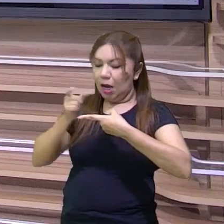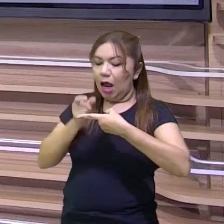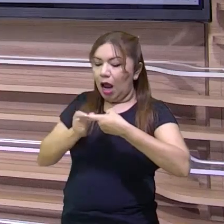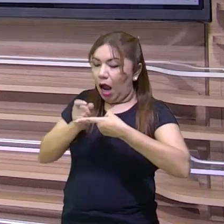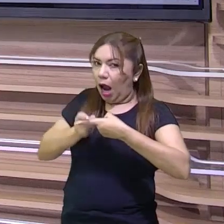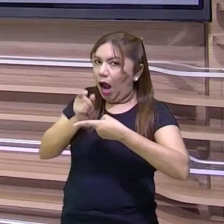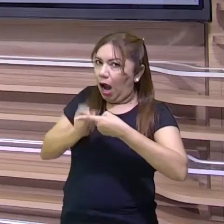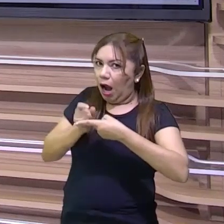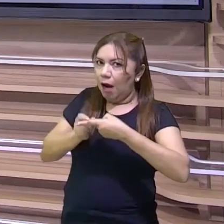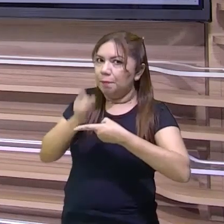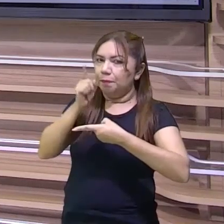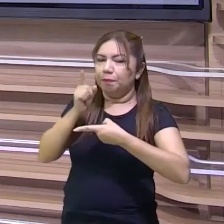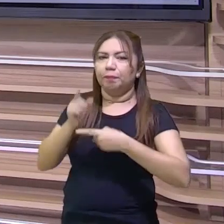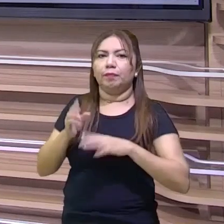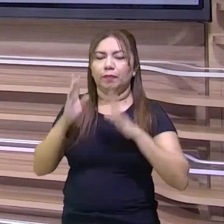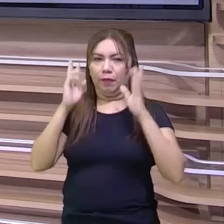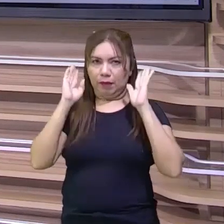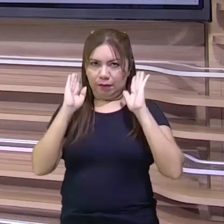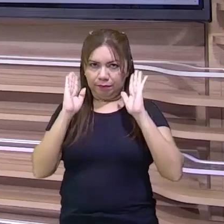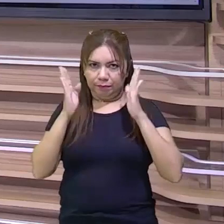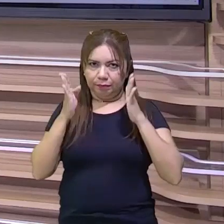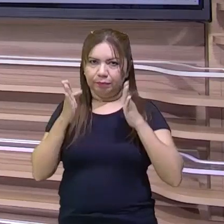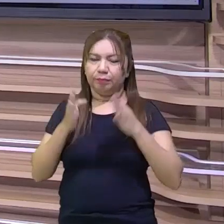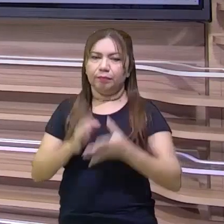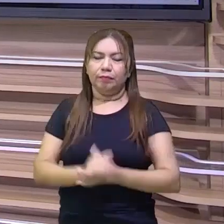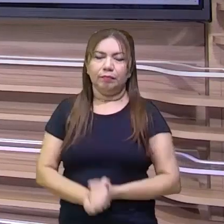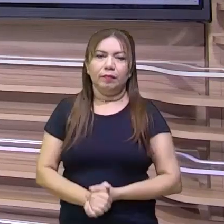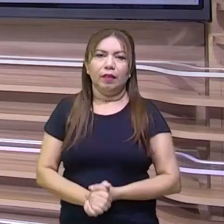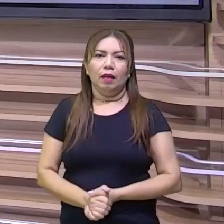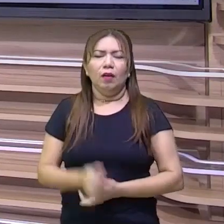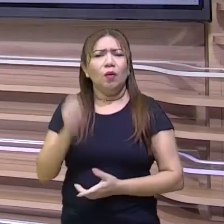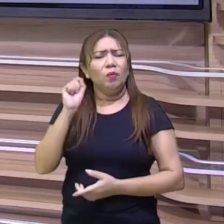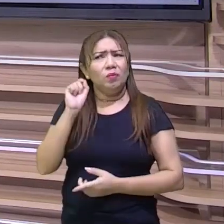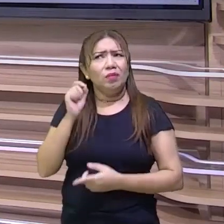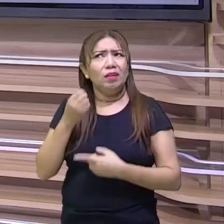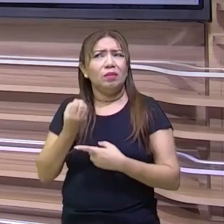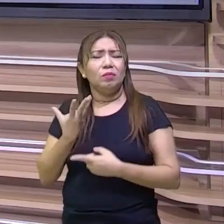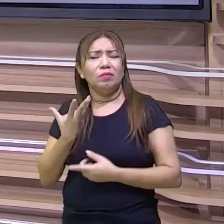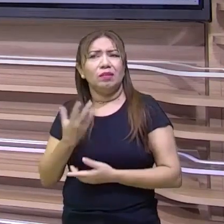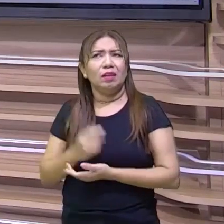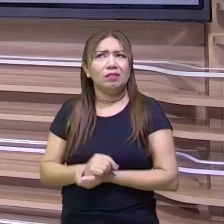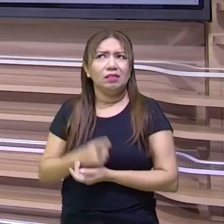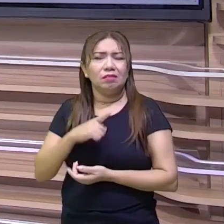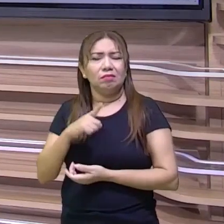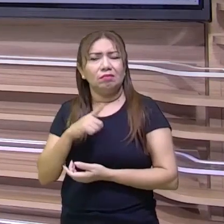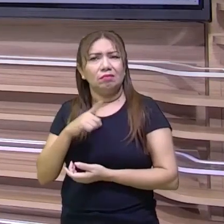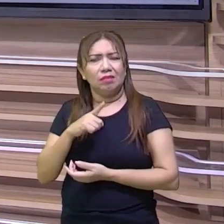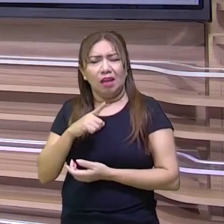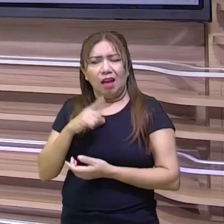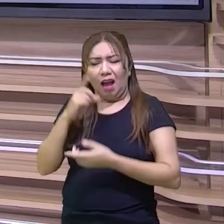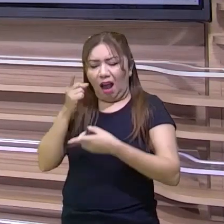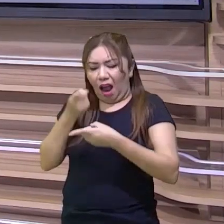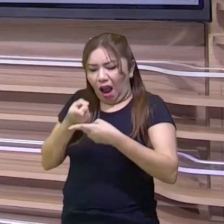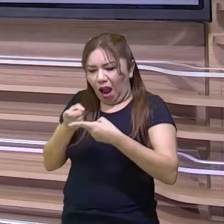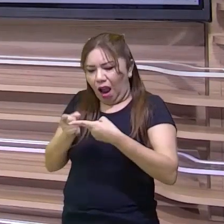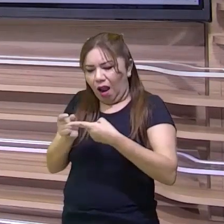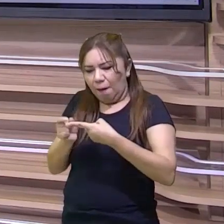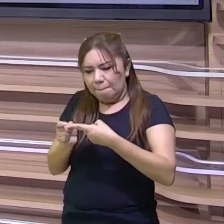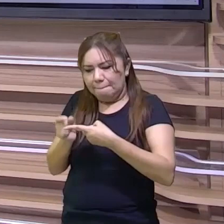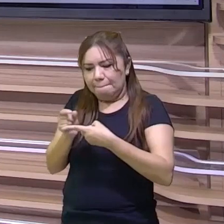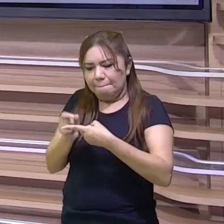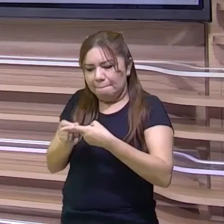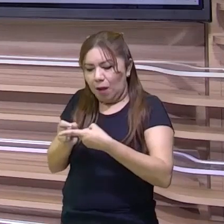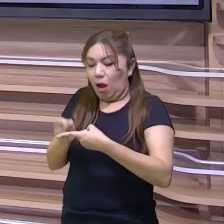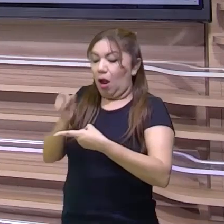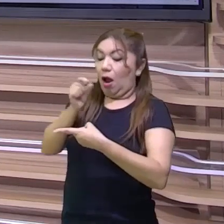vocês. Vem aqui comigo, vamos lá. O que acontece? Quando é a proparoxítona, ela me